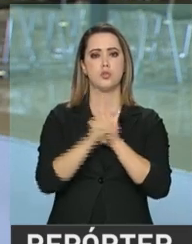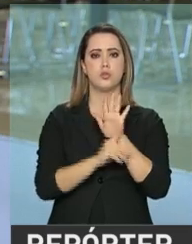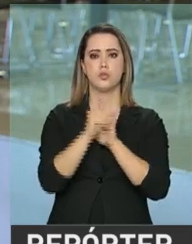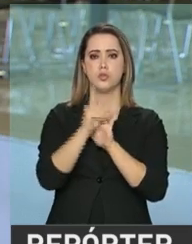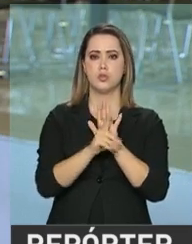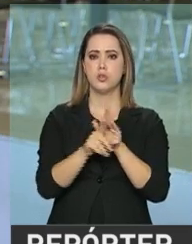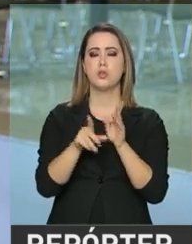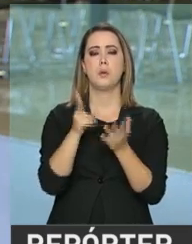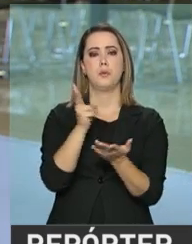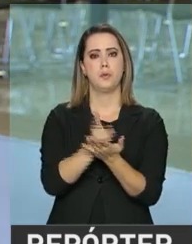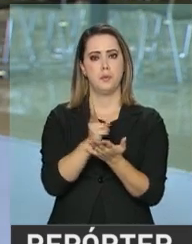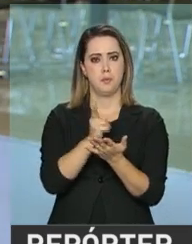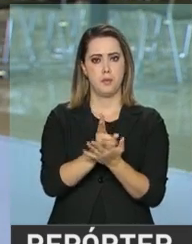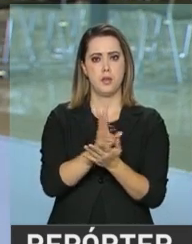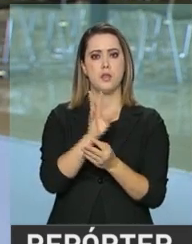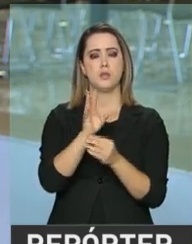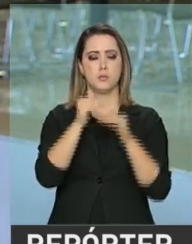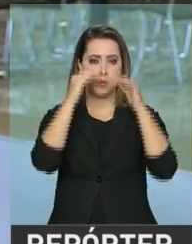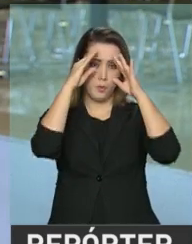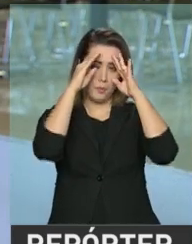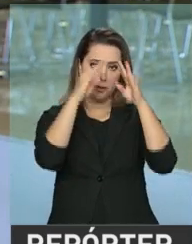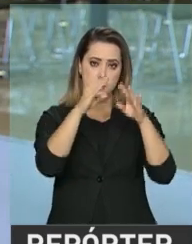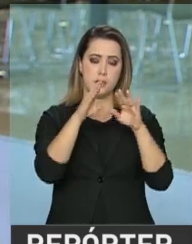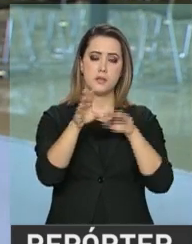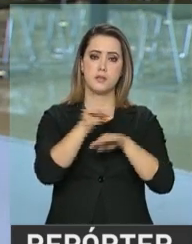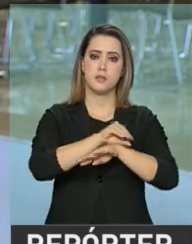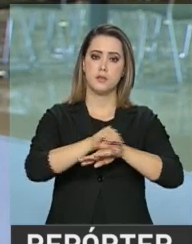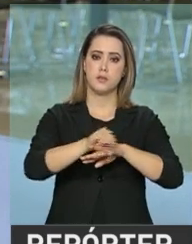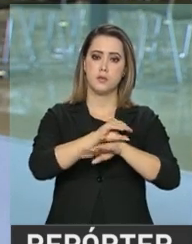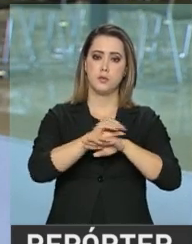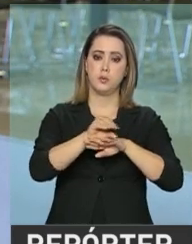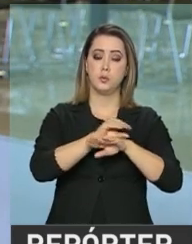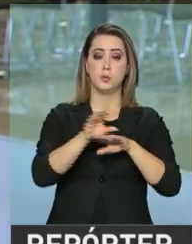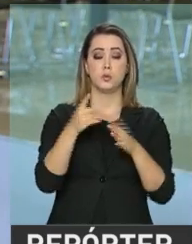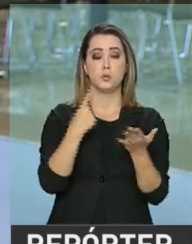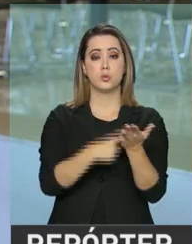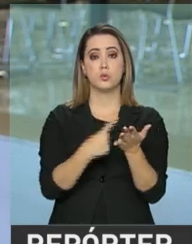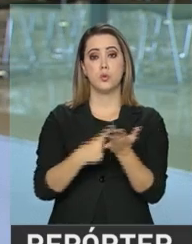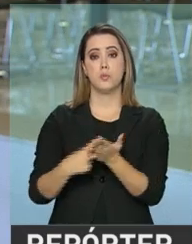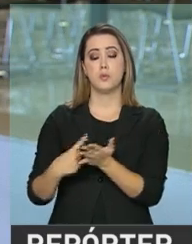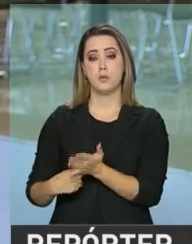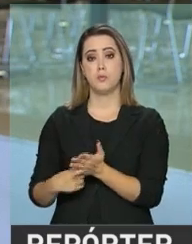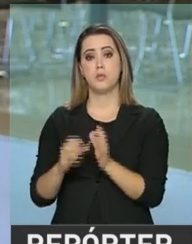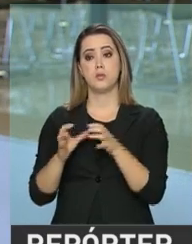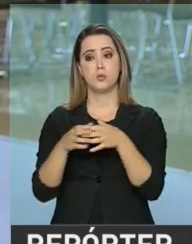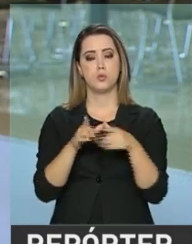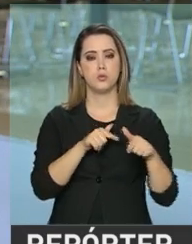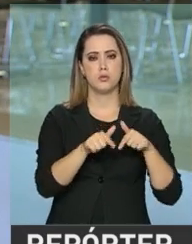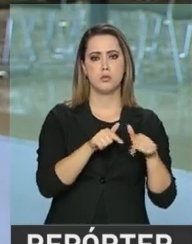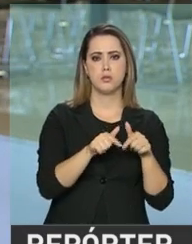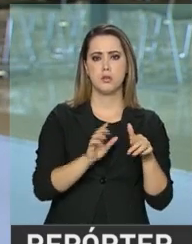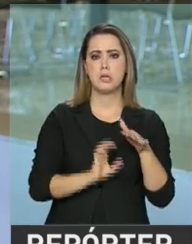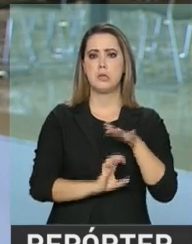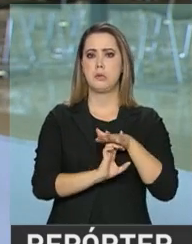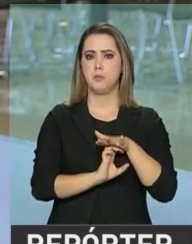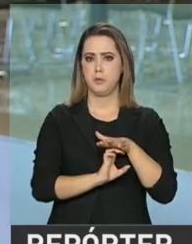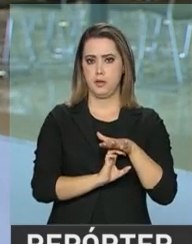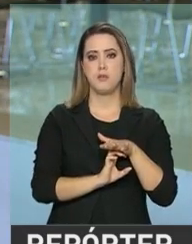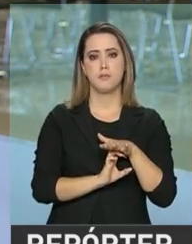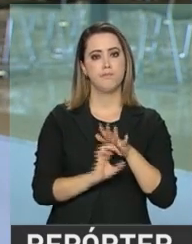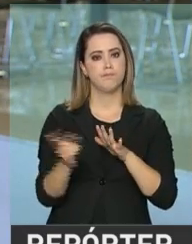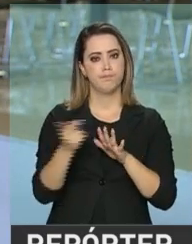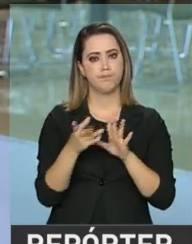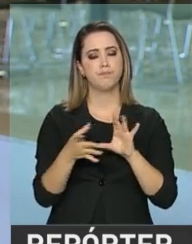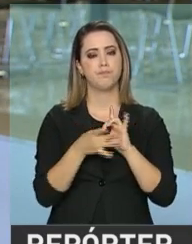e, inclusive, atende à Constituição Federal ao regulamentar os acordos coletivos e determinar que os acordos feitos